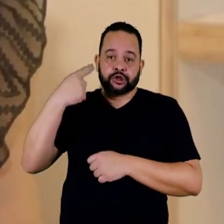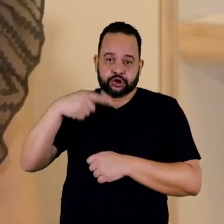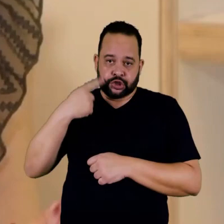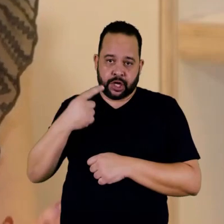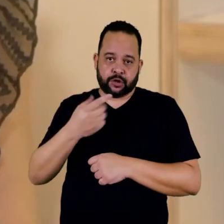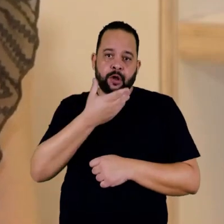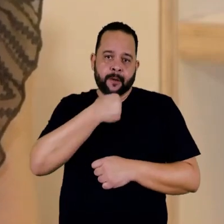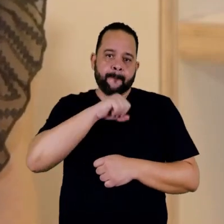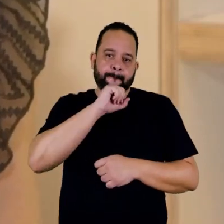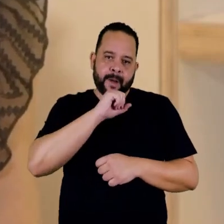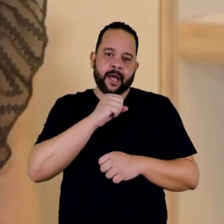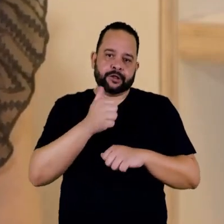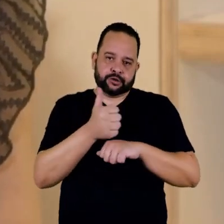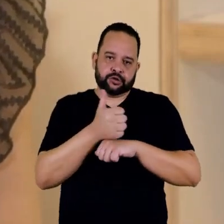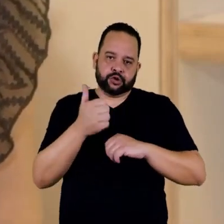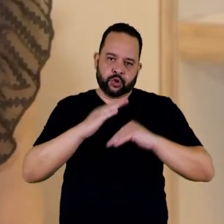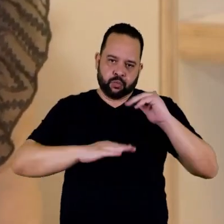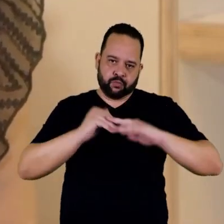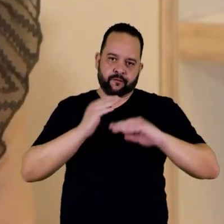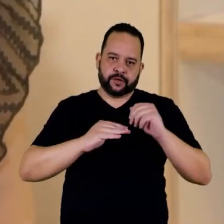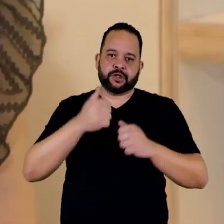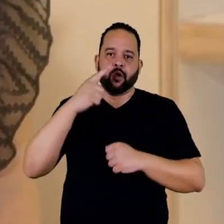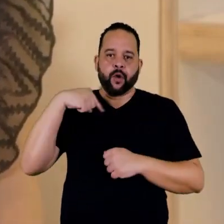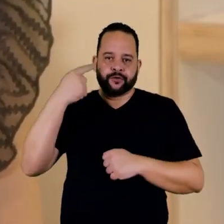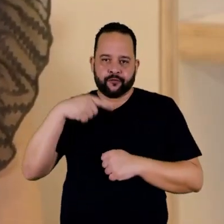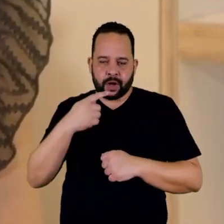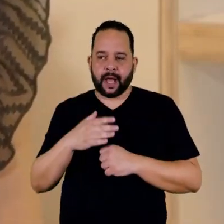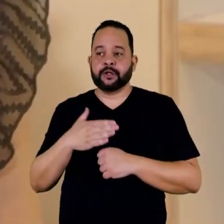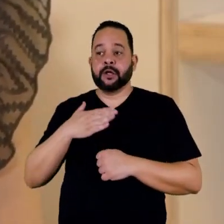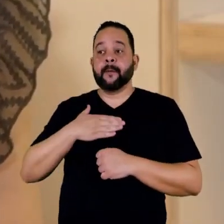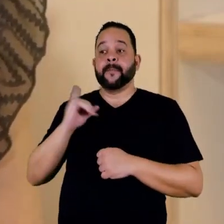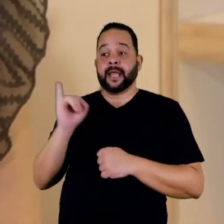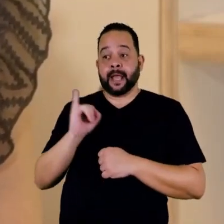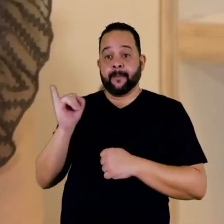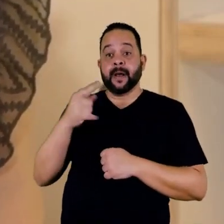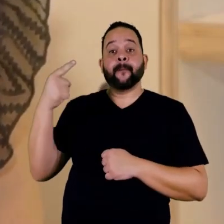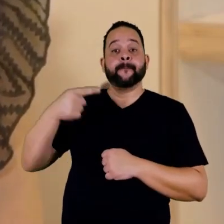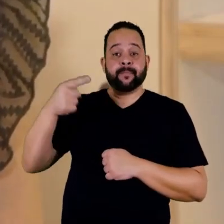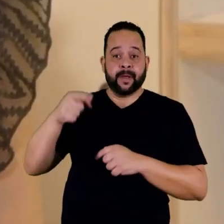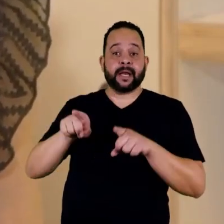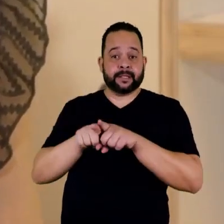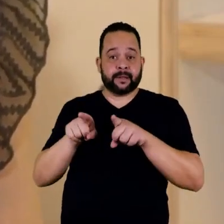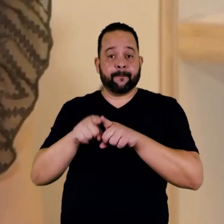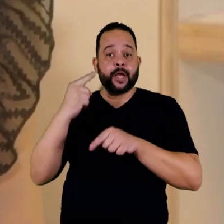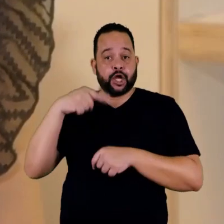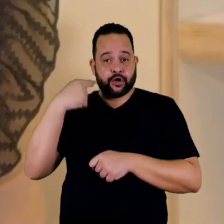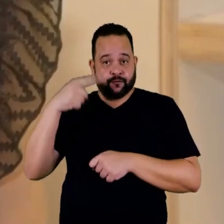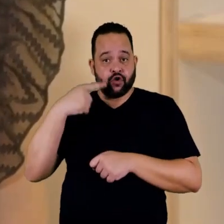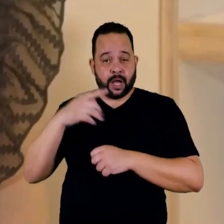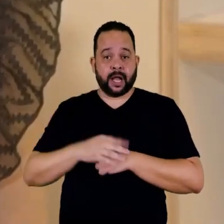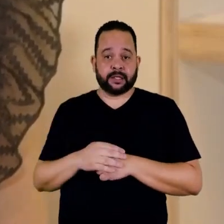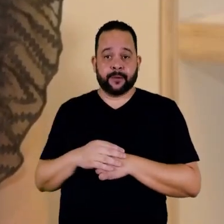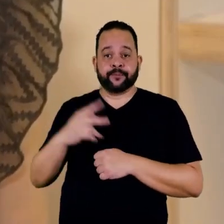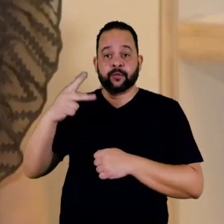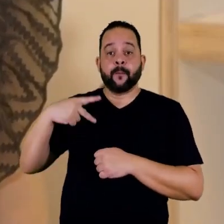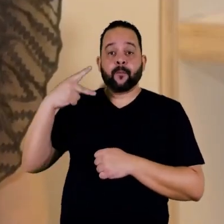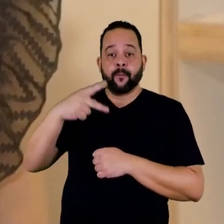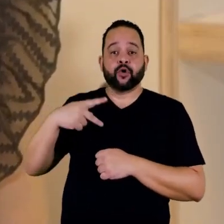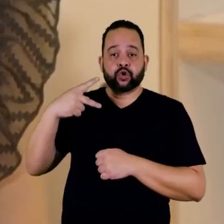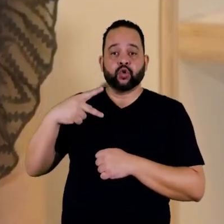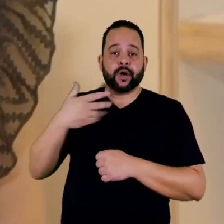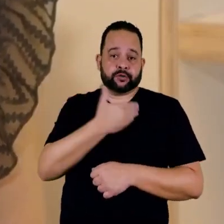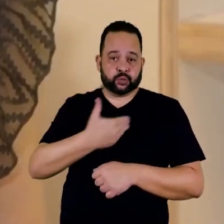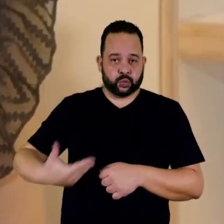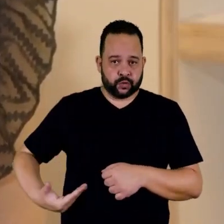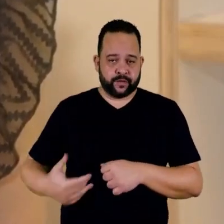é advogado a minha irmã mais velha é advogada promotora pública mas aí e eu fui numa conversa com